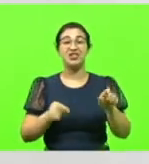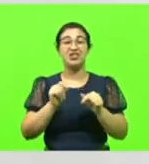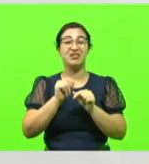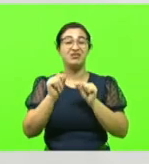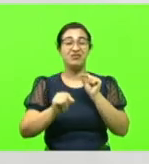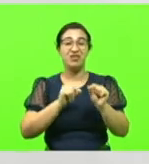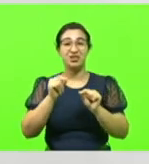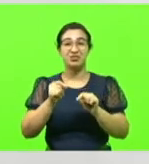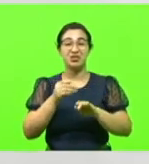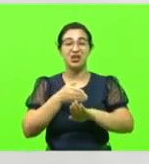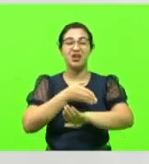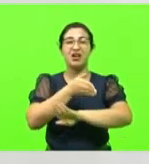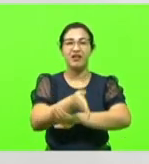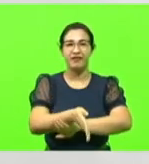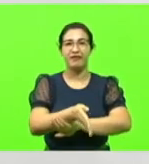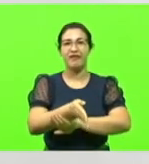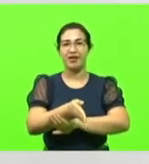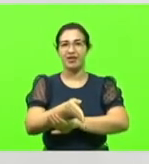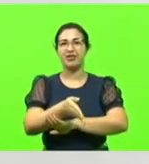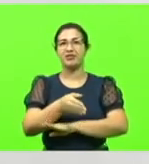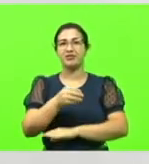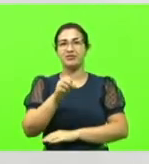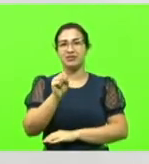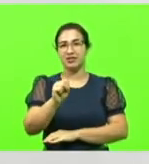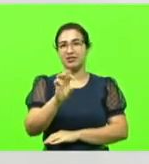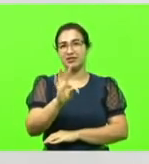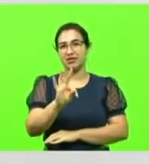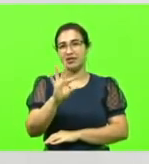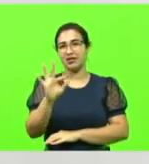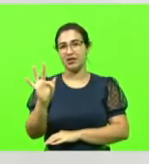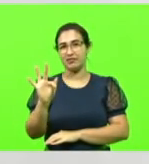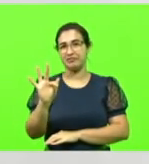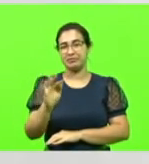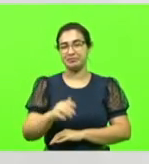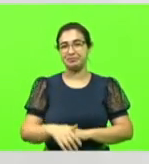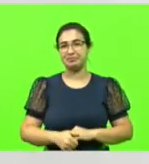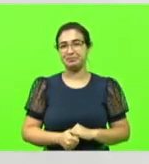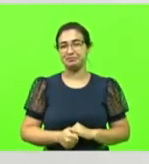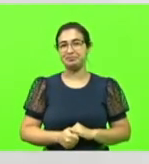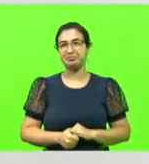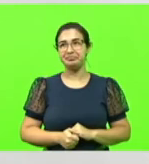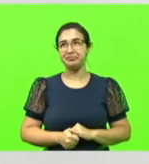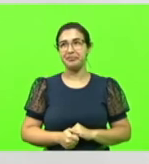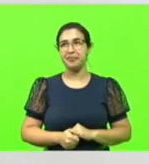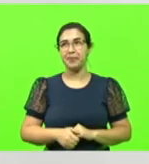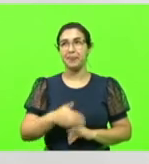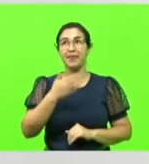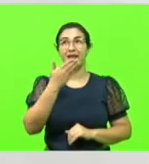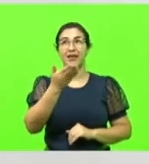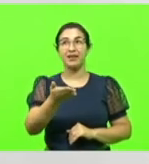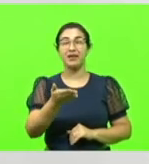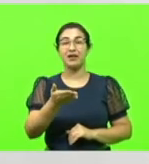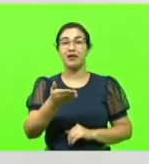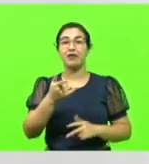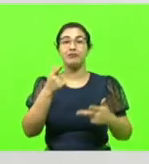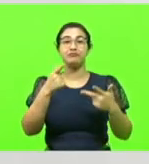ao puxadinho chamado Supremo Tribunal Federal e daí eles